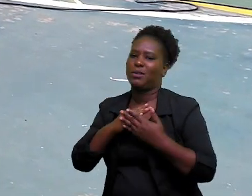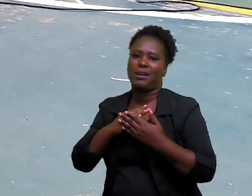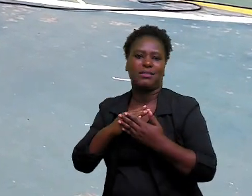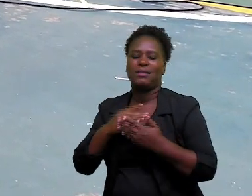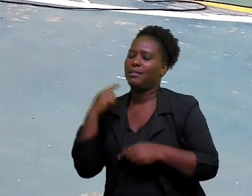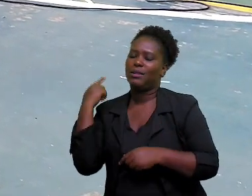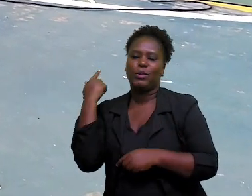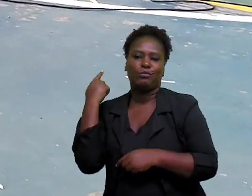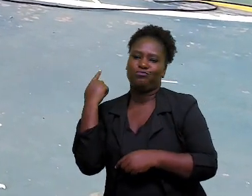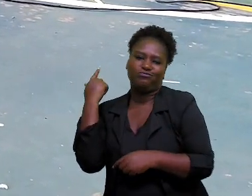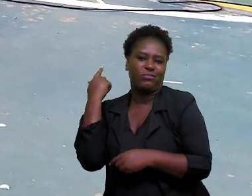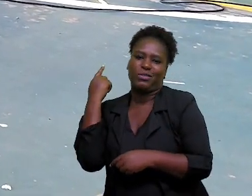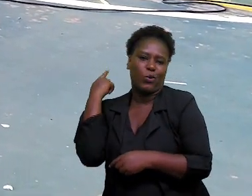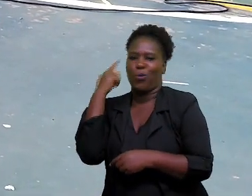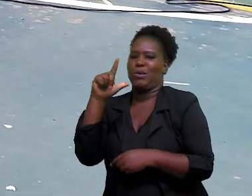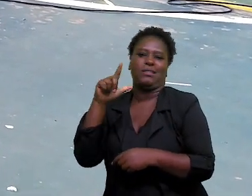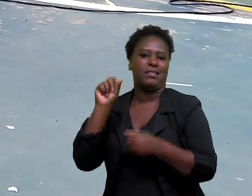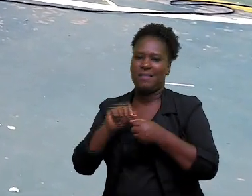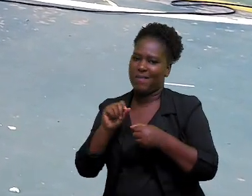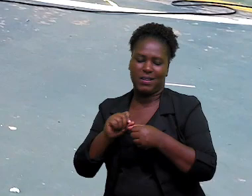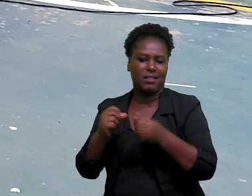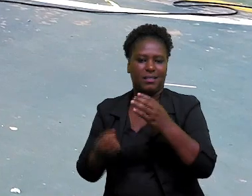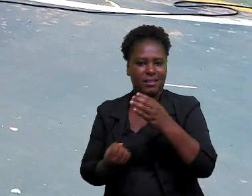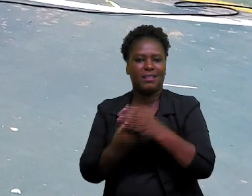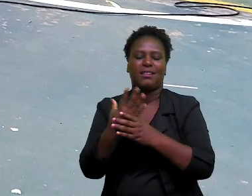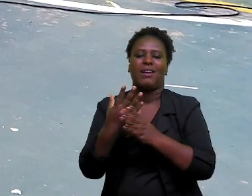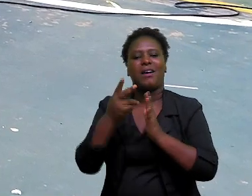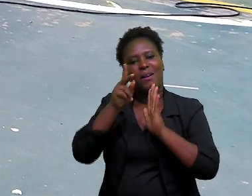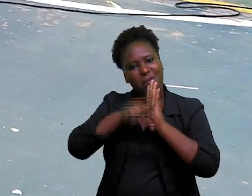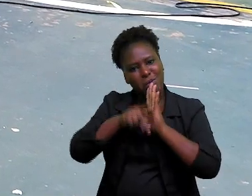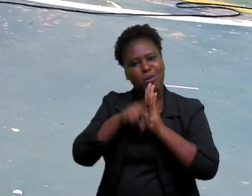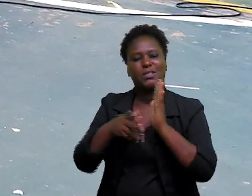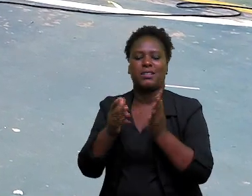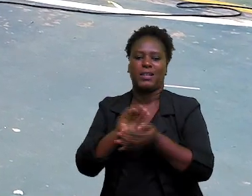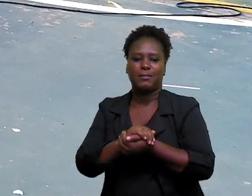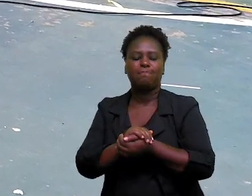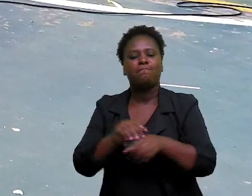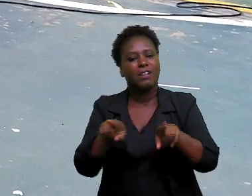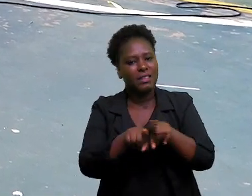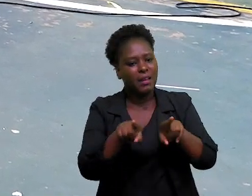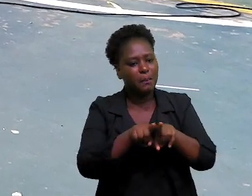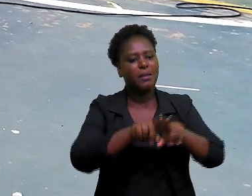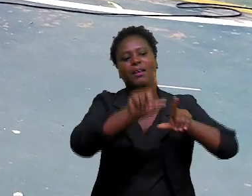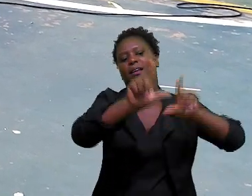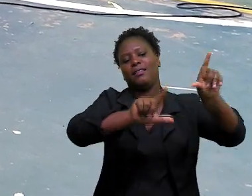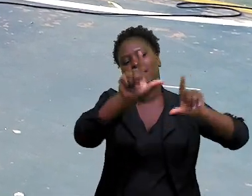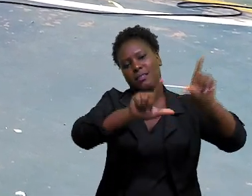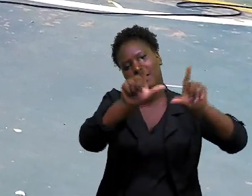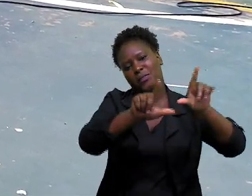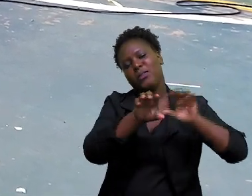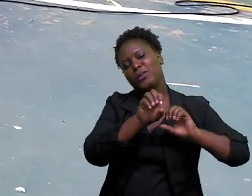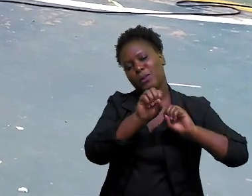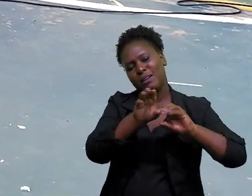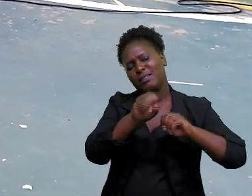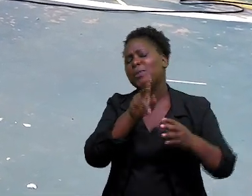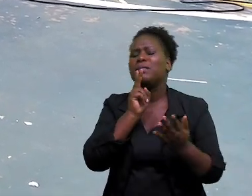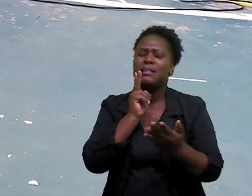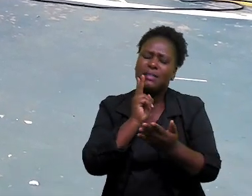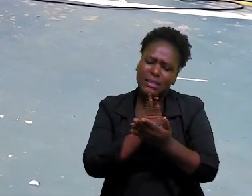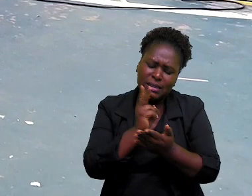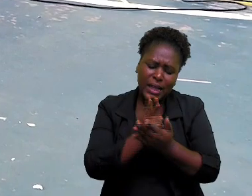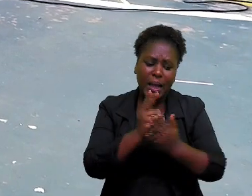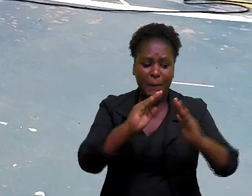nós temos a ilustre presença da TV Educação, que está sempre registrando os nossos eventos,